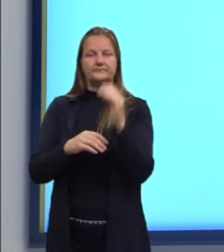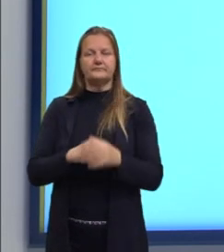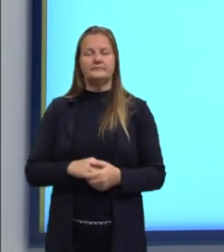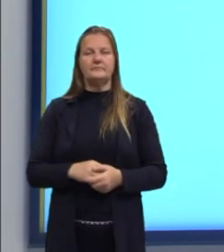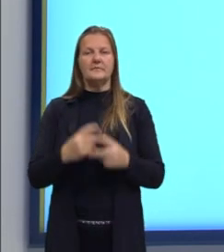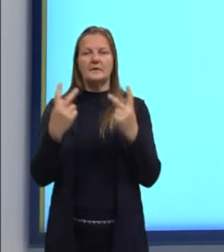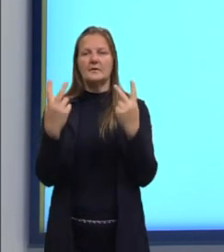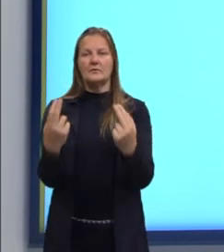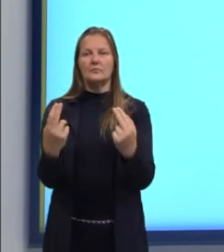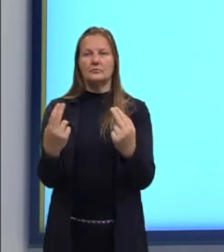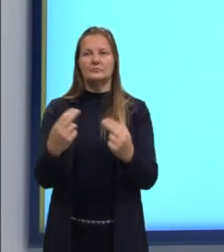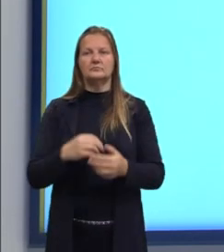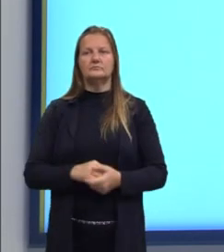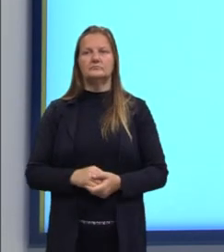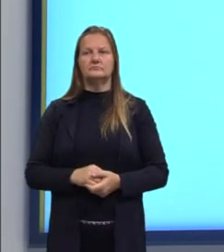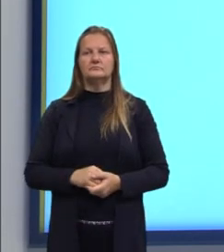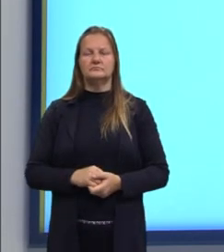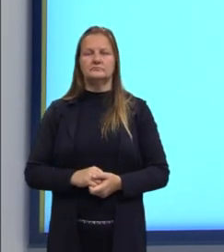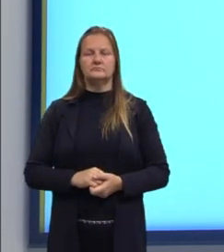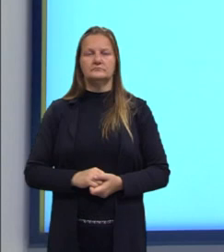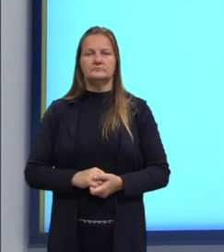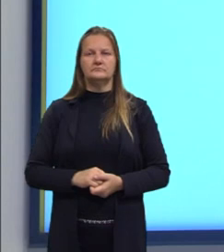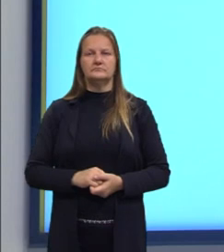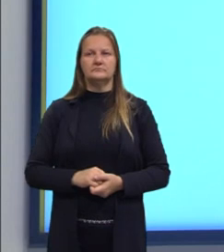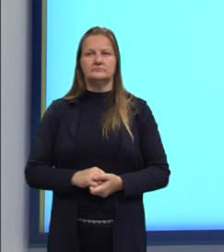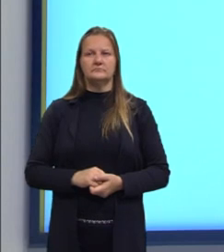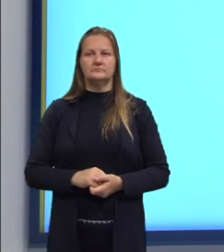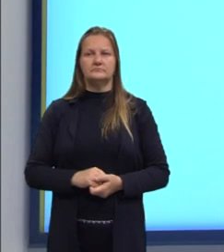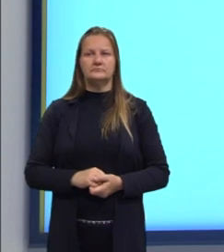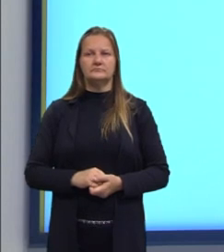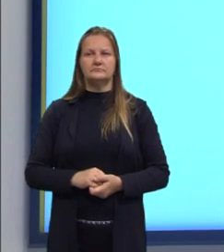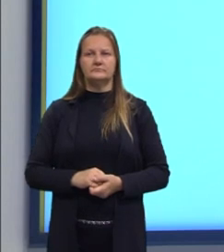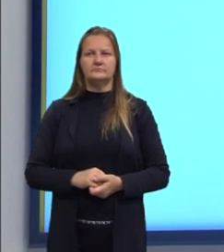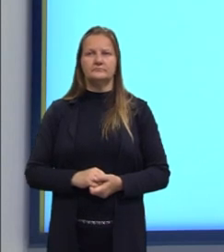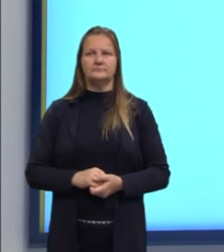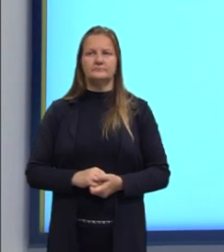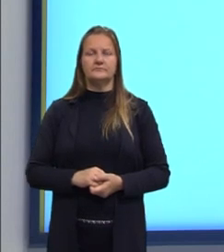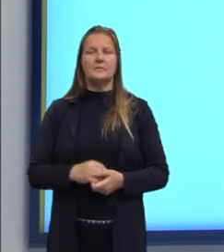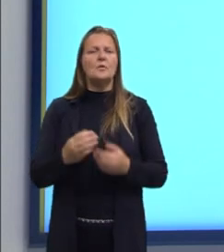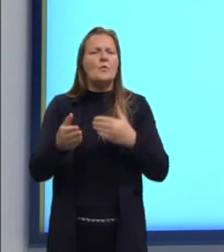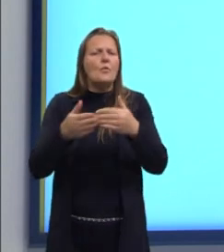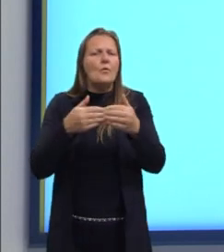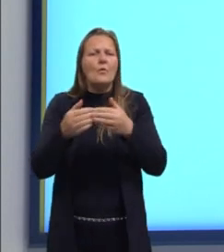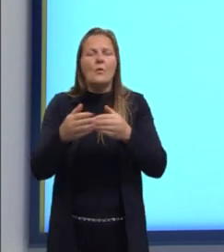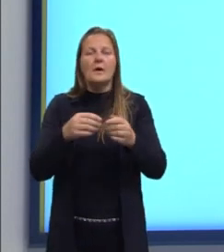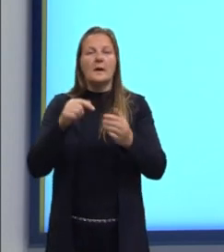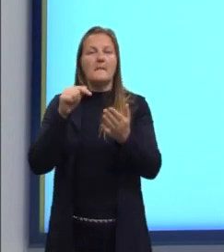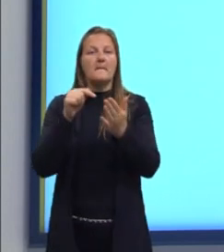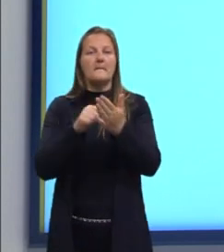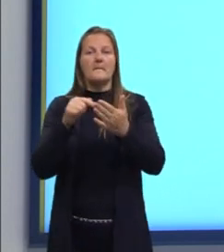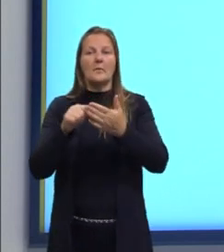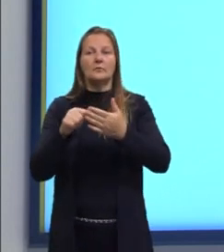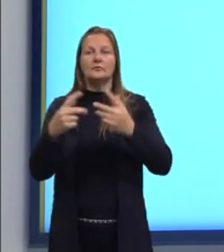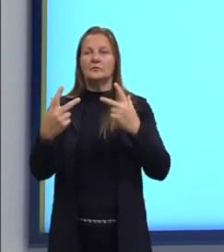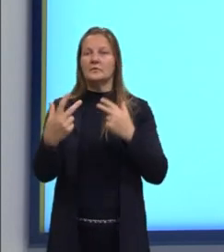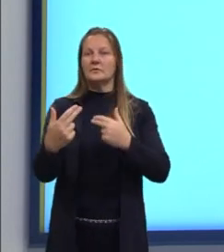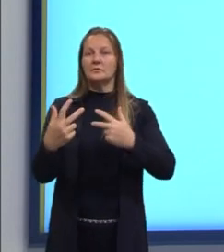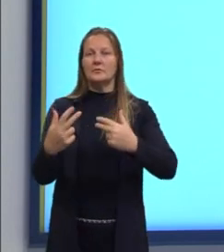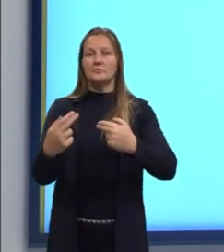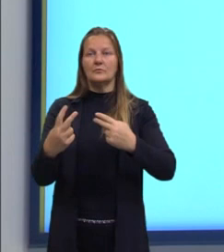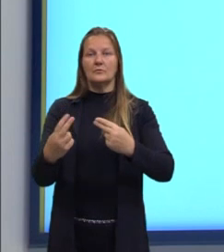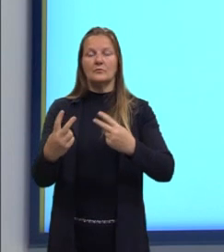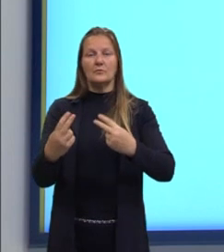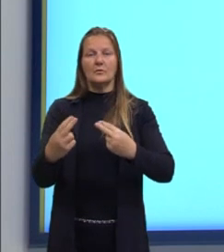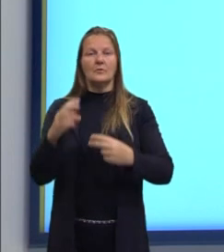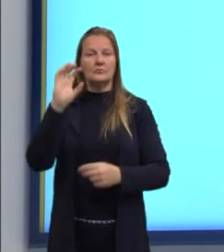iguais duas retas coincidentes então a gente diz que qualquer ponto dessas retas vai ser